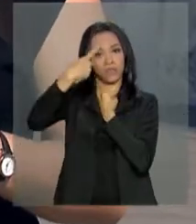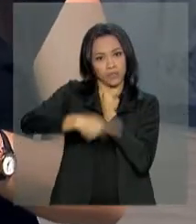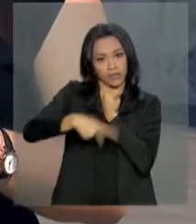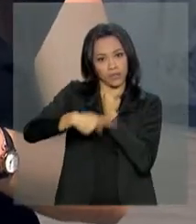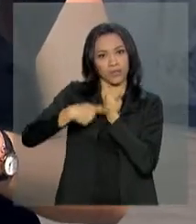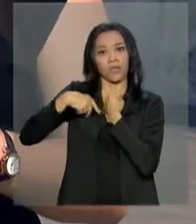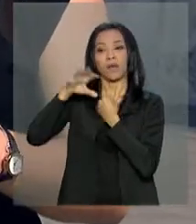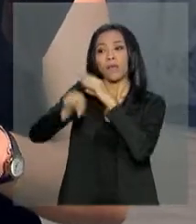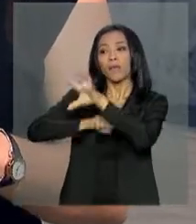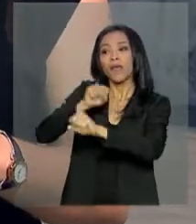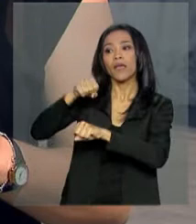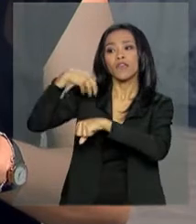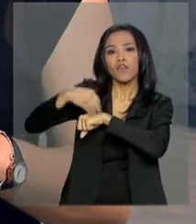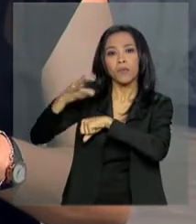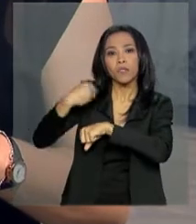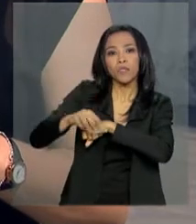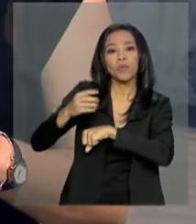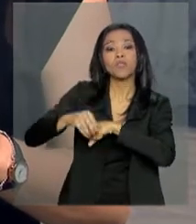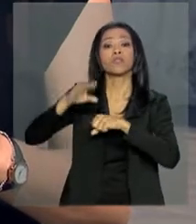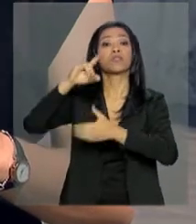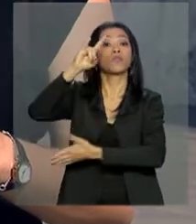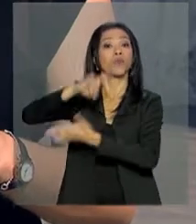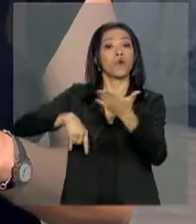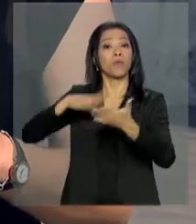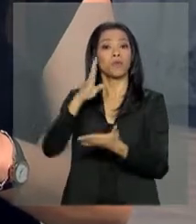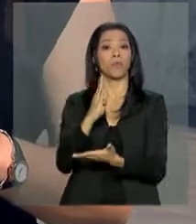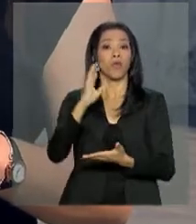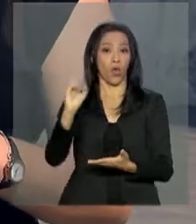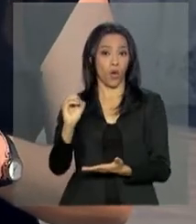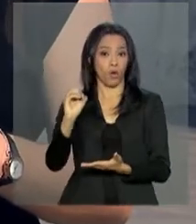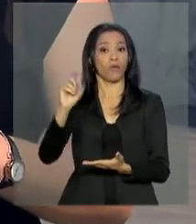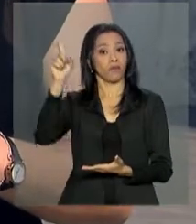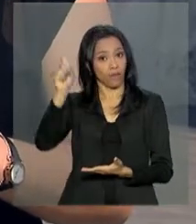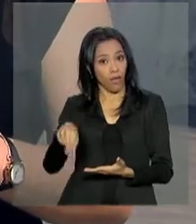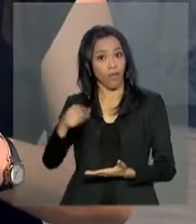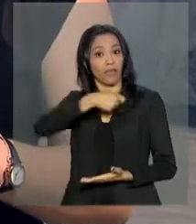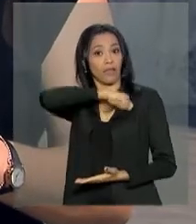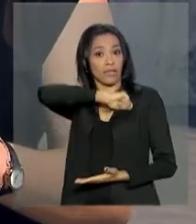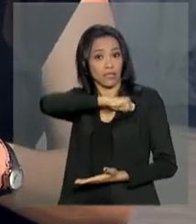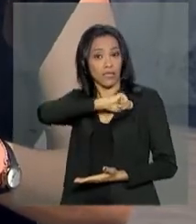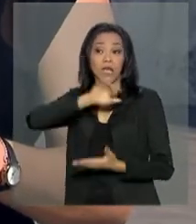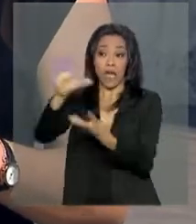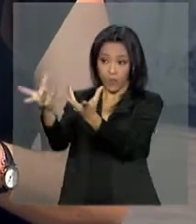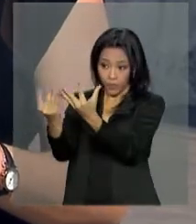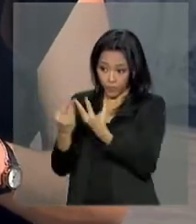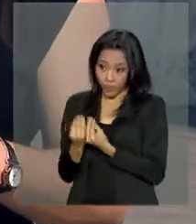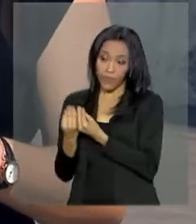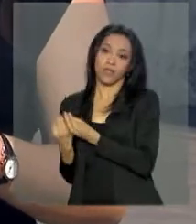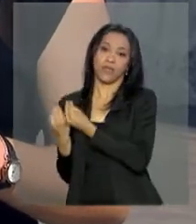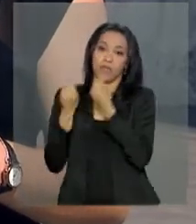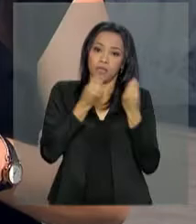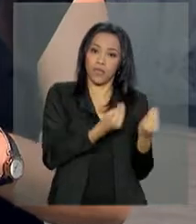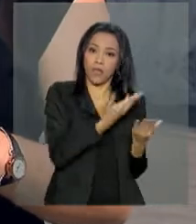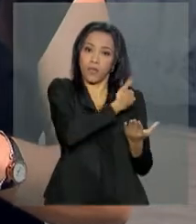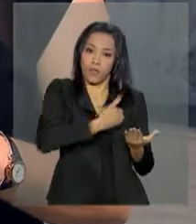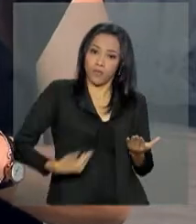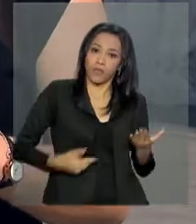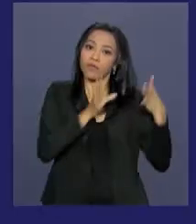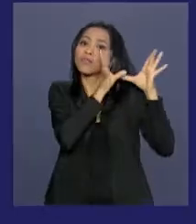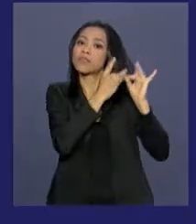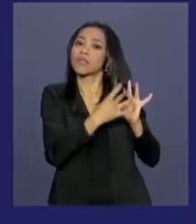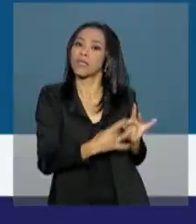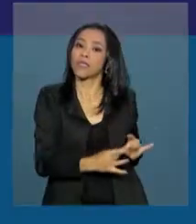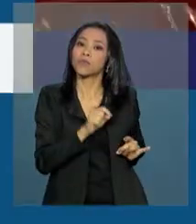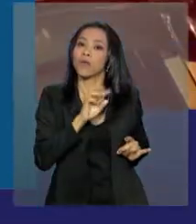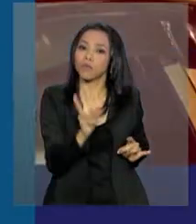os dados nos boletins de ocorrência registrados na Polícia Civil e devolve as informações ao Estado de forma detalhada.